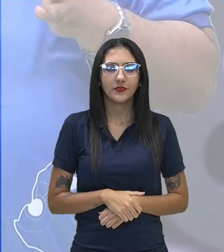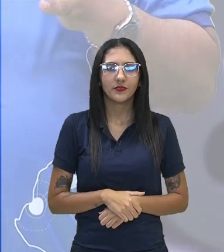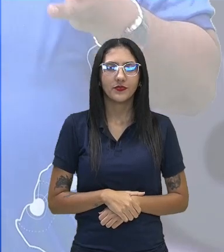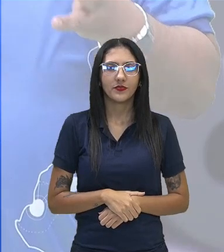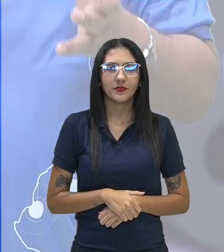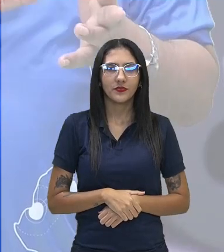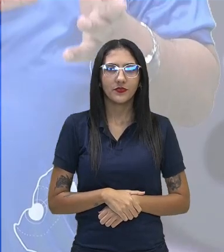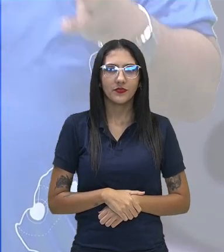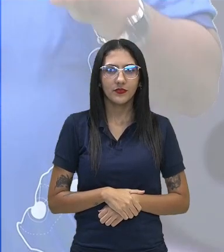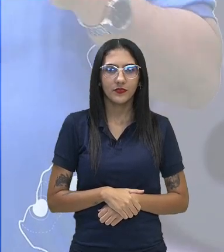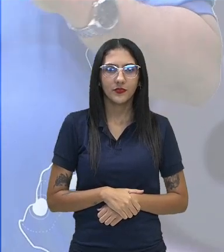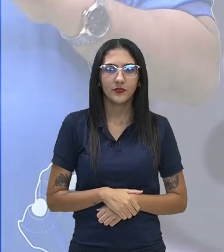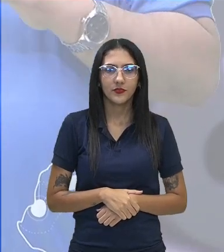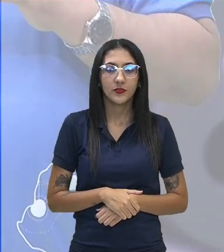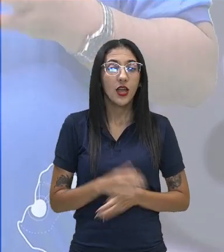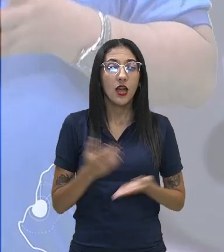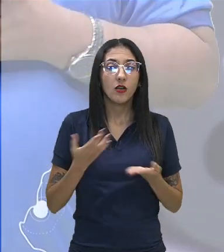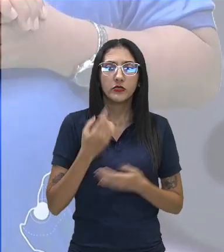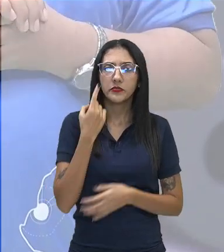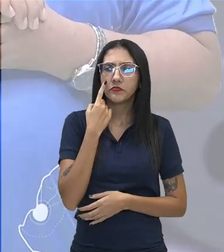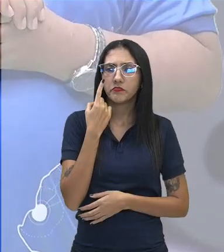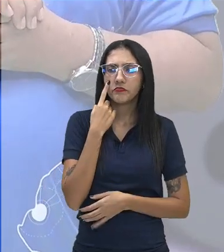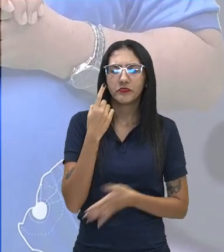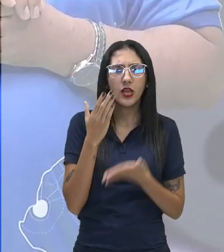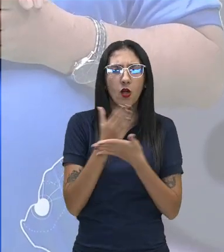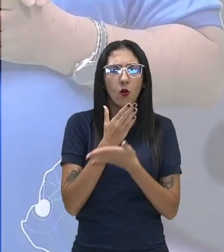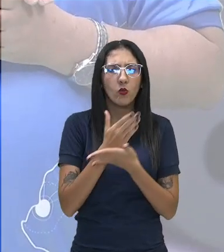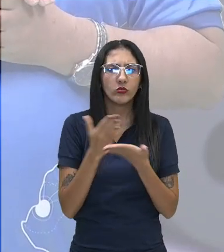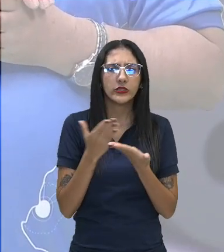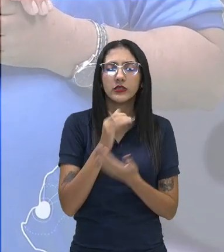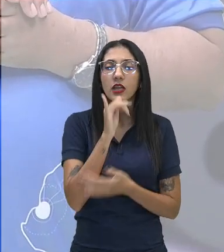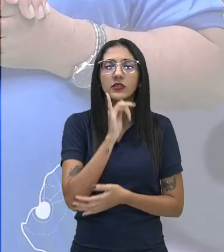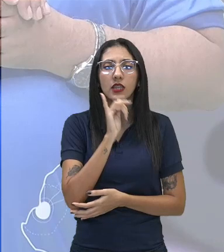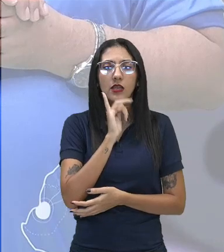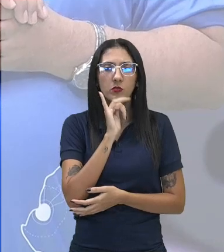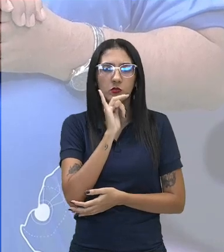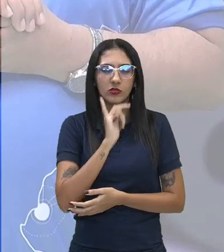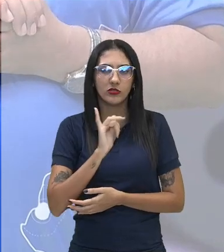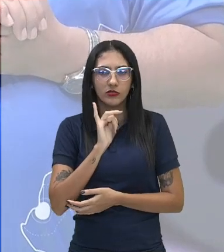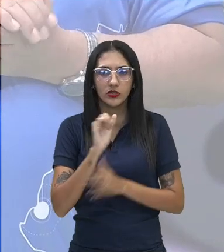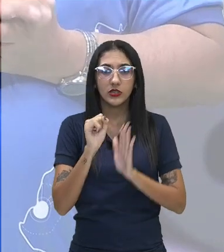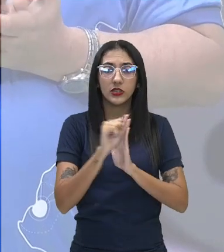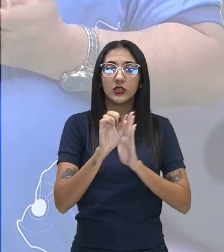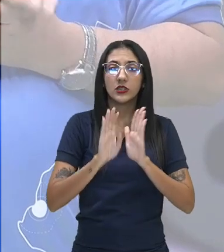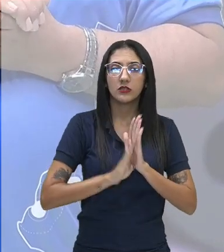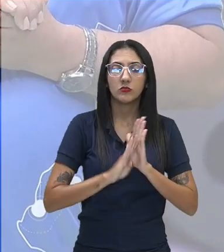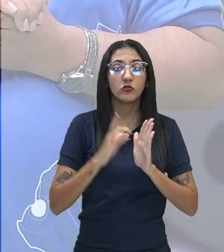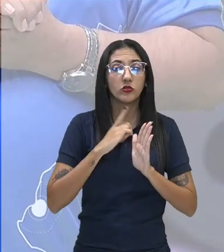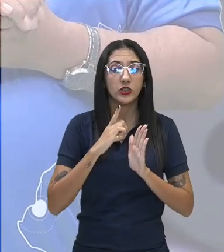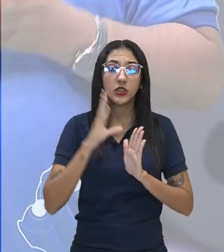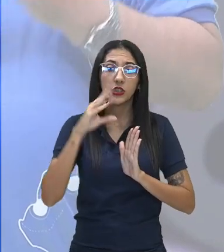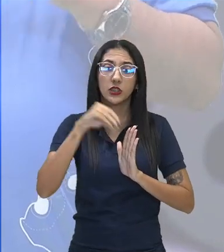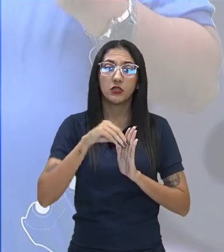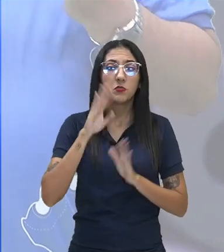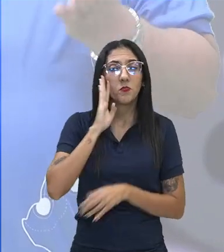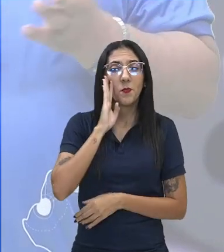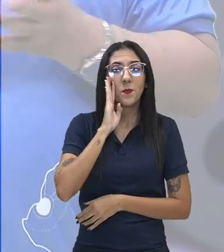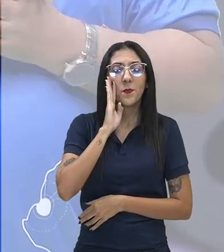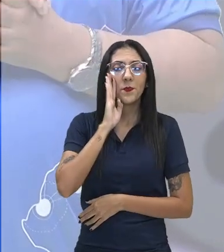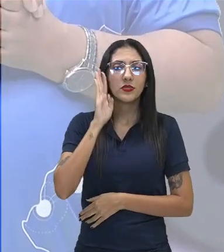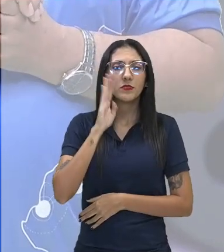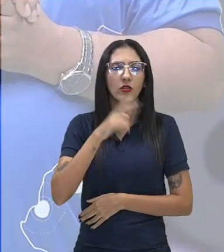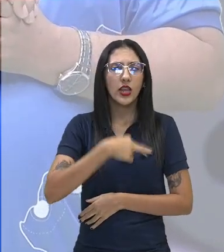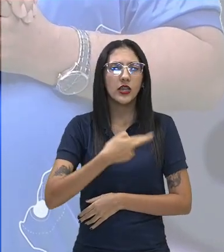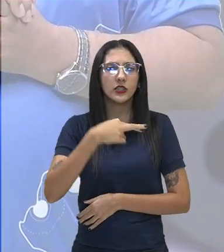aí alguns exemplos de símbolos religiosos que estão presentes nas principais religiões ou nas religiões com